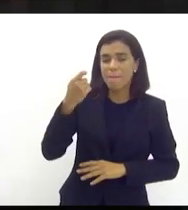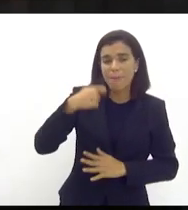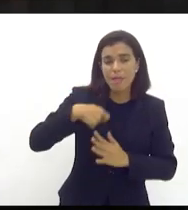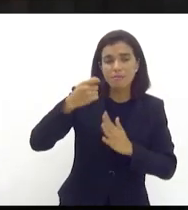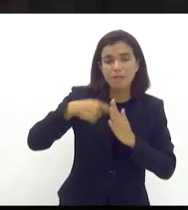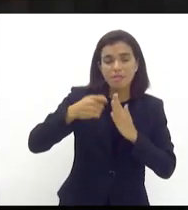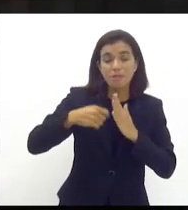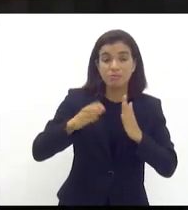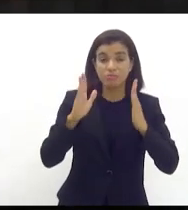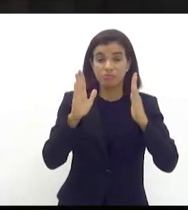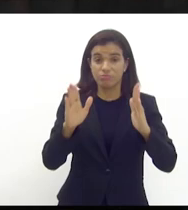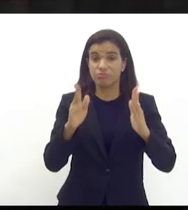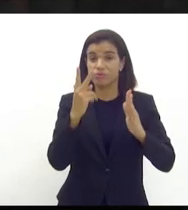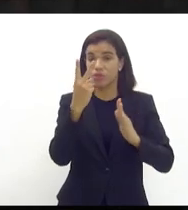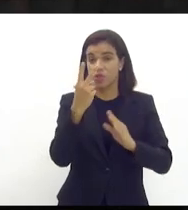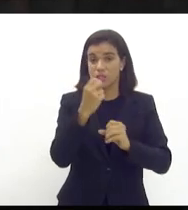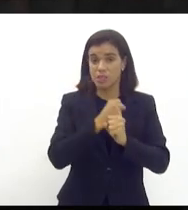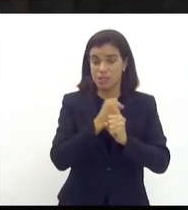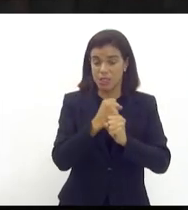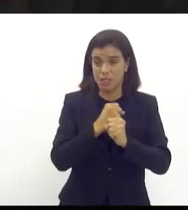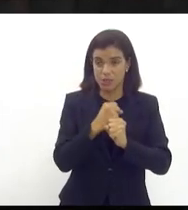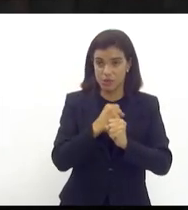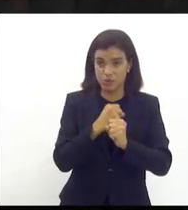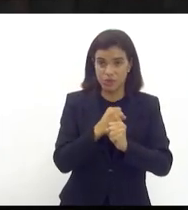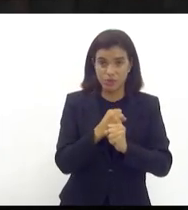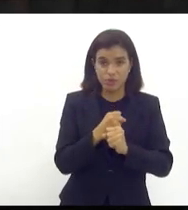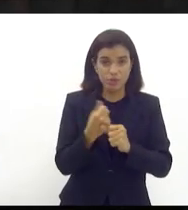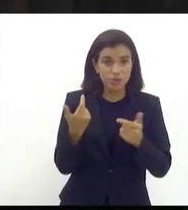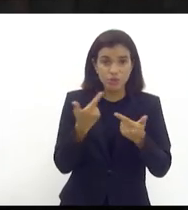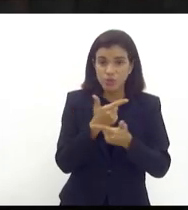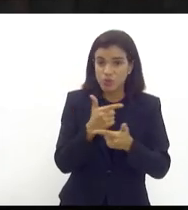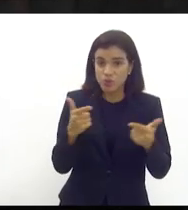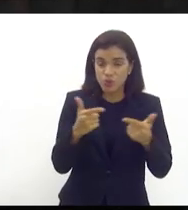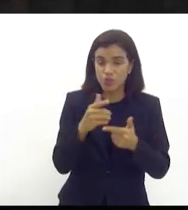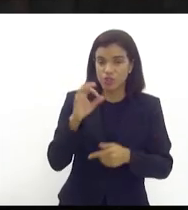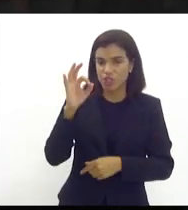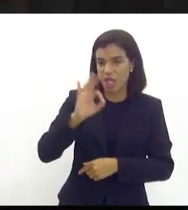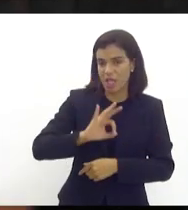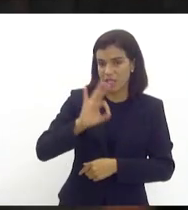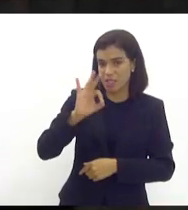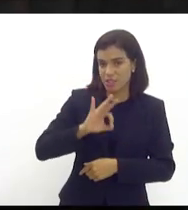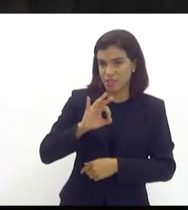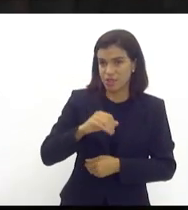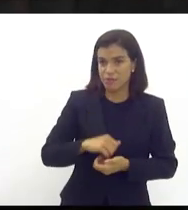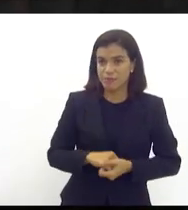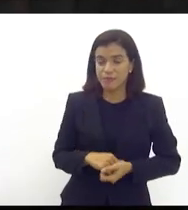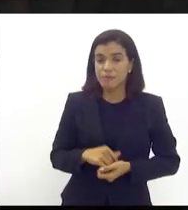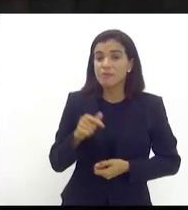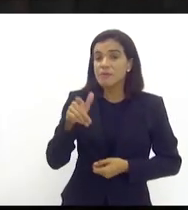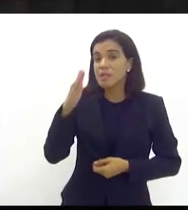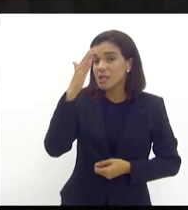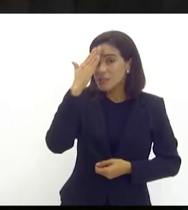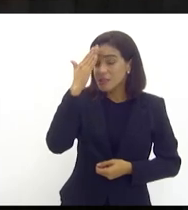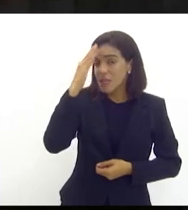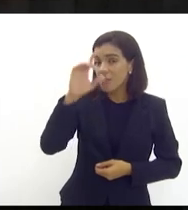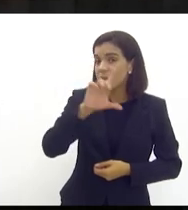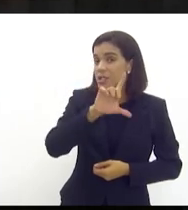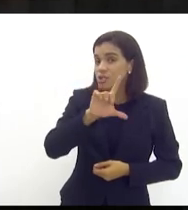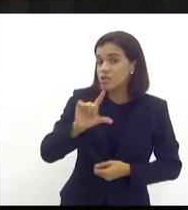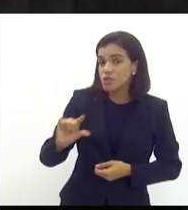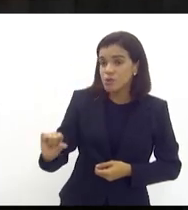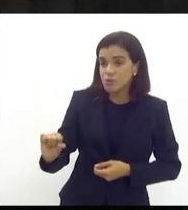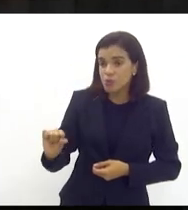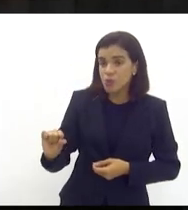quase 2 anos seguidos. Não tinha mais alíquota, estava na cesta básica. Sabe quanto é que reduziu o